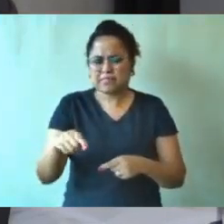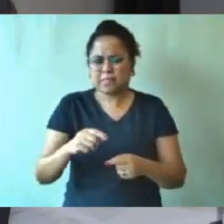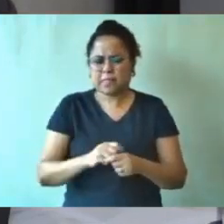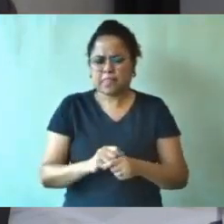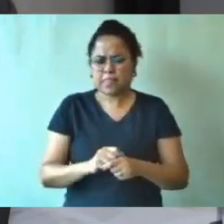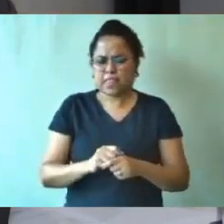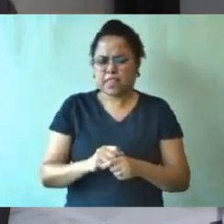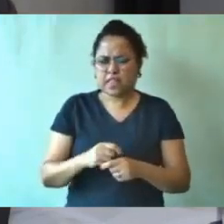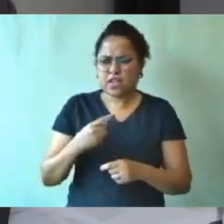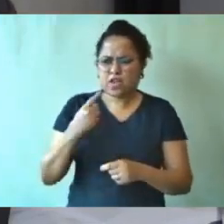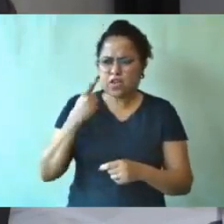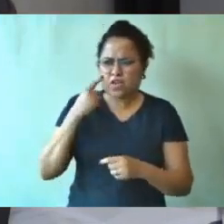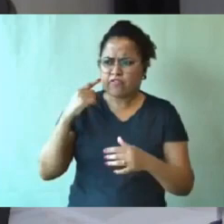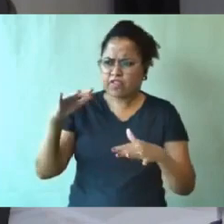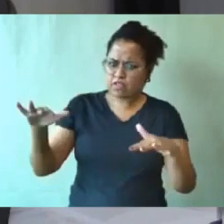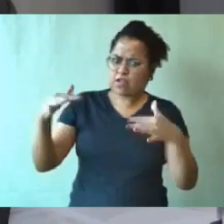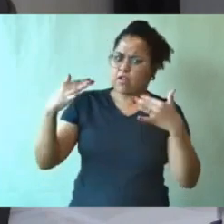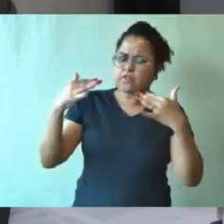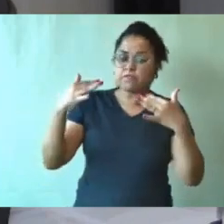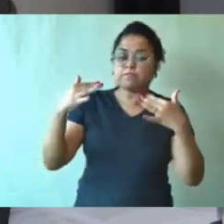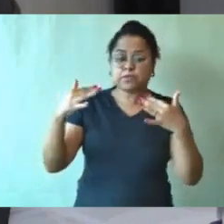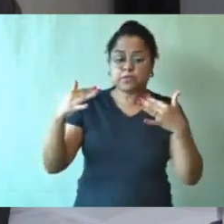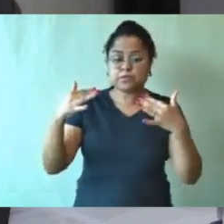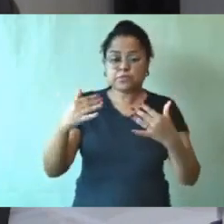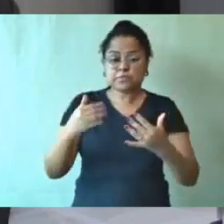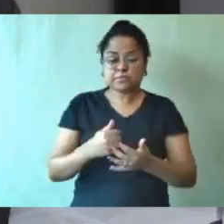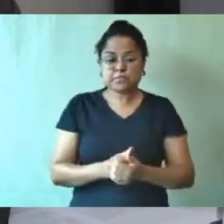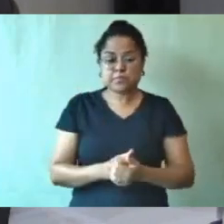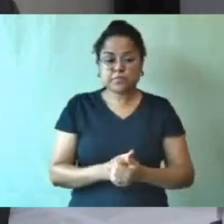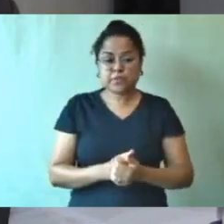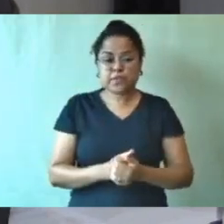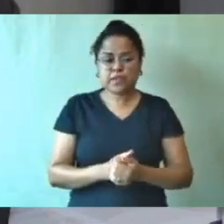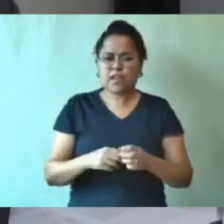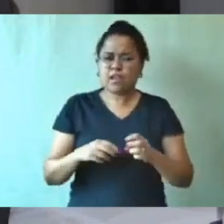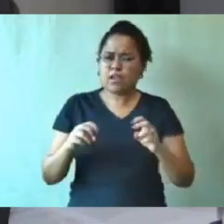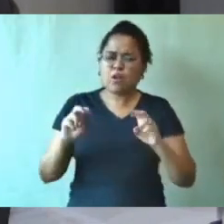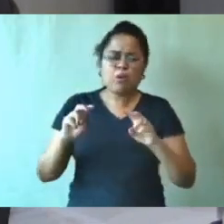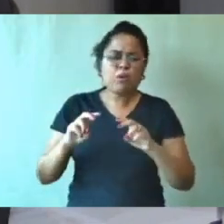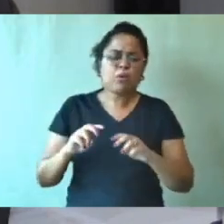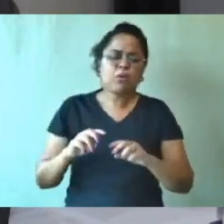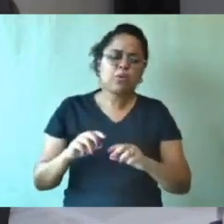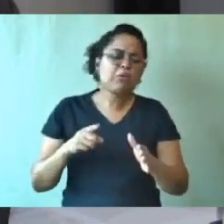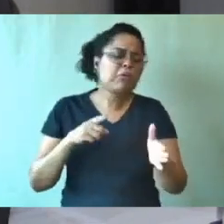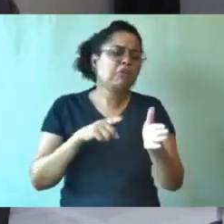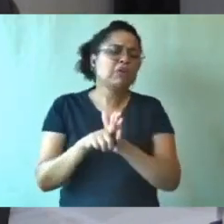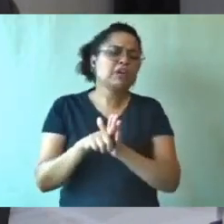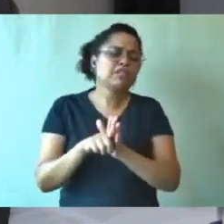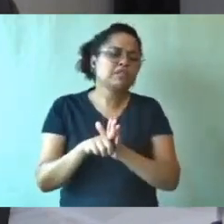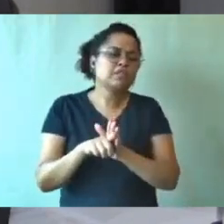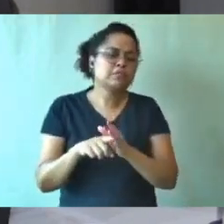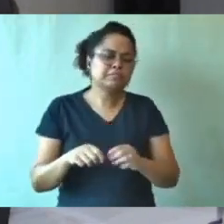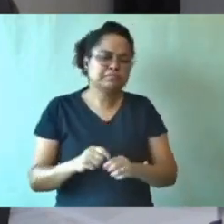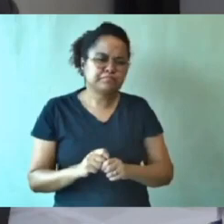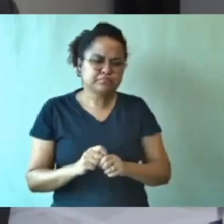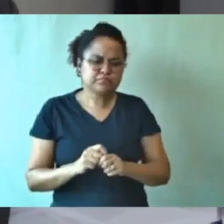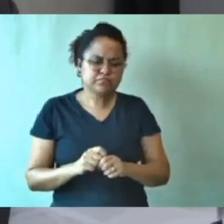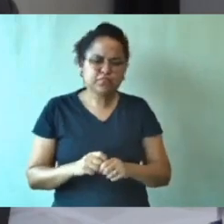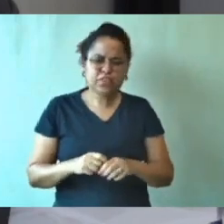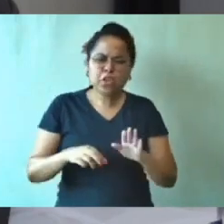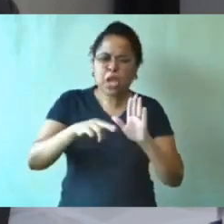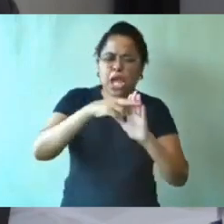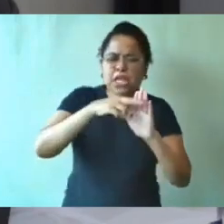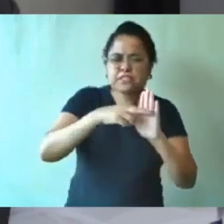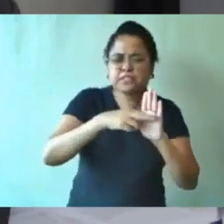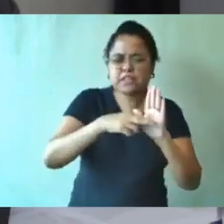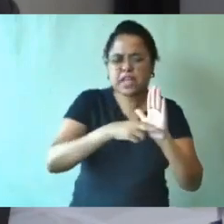olhos para todo mundo. Mas vamos lá. A grande questão é o seguinte: as regras para a exploração dessa concessão